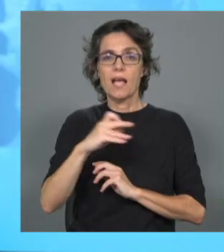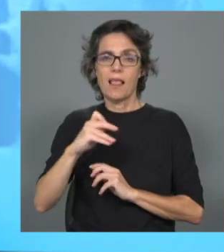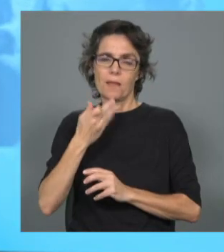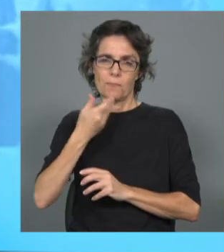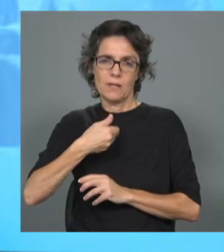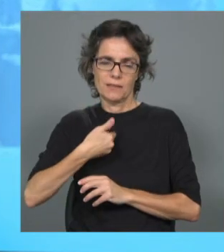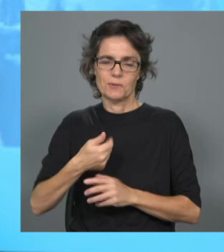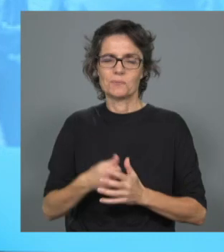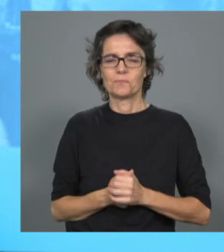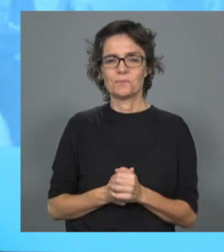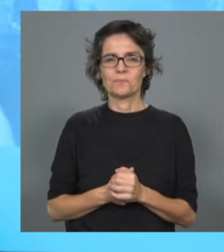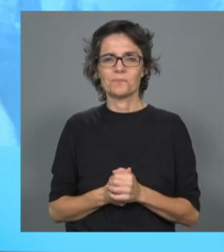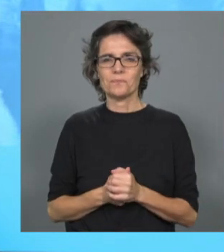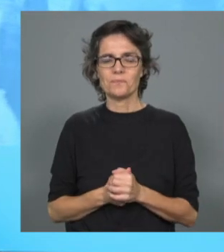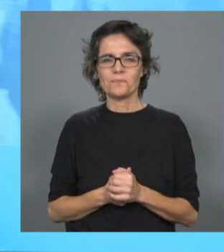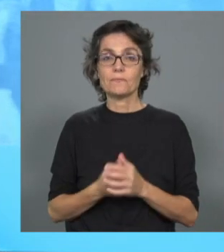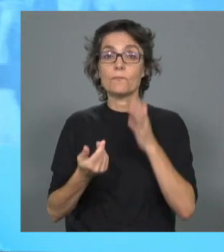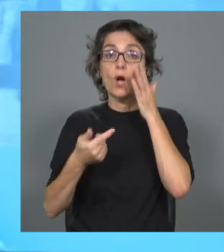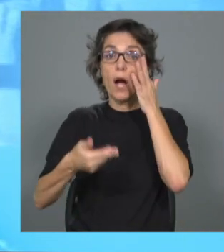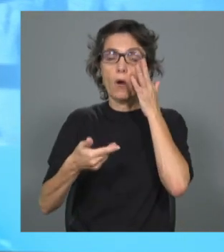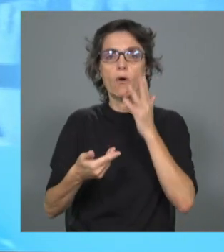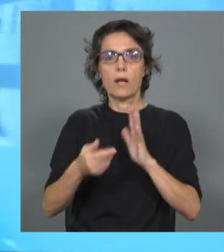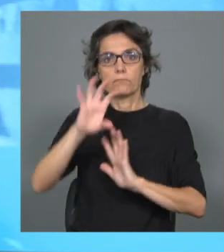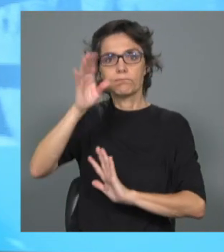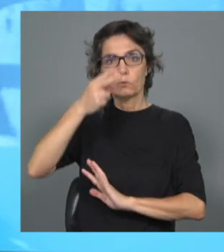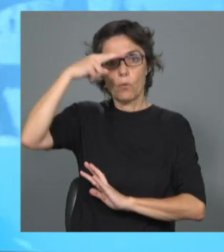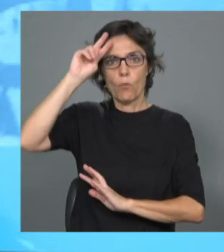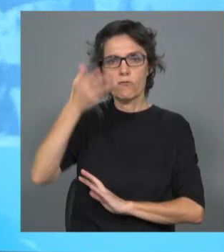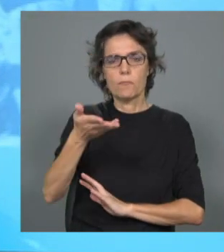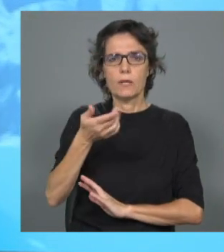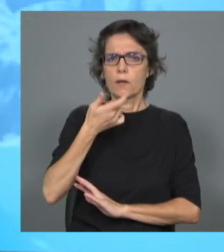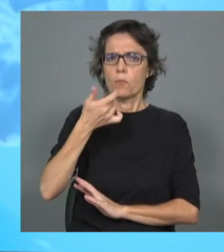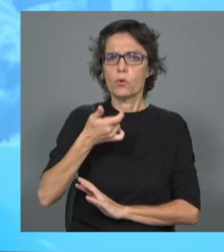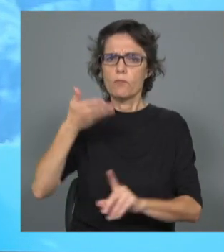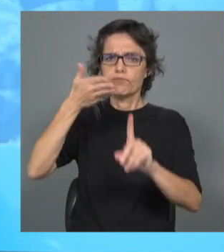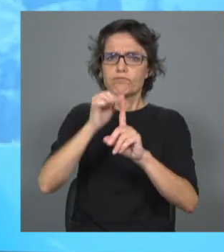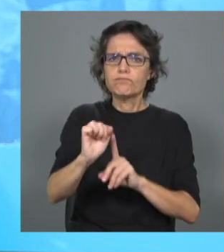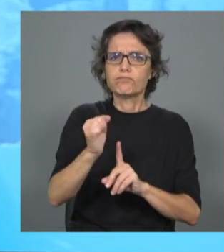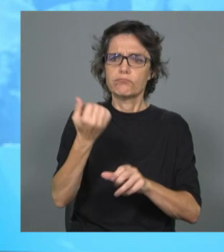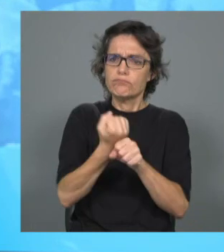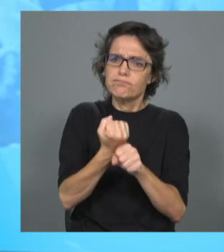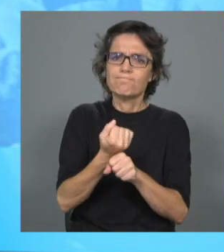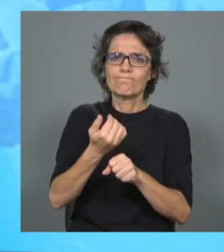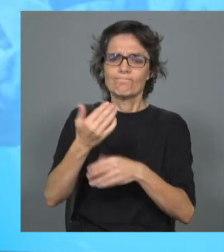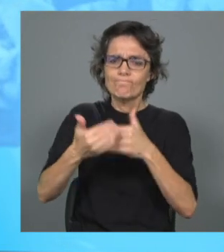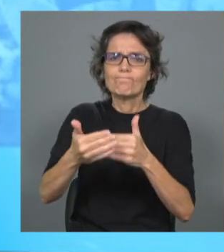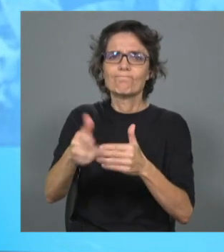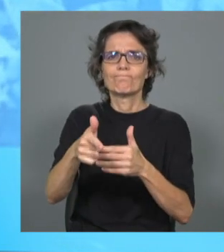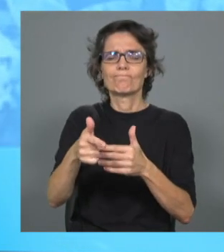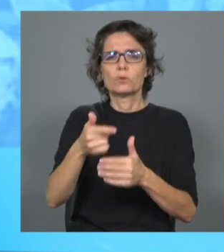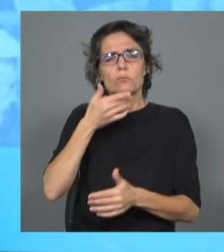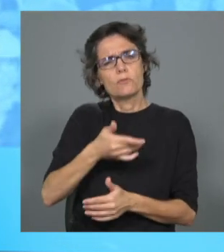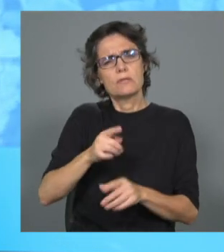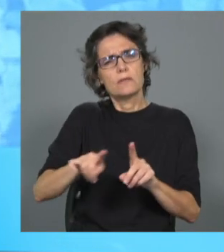em Moçambique. Pergunto-lhe agora, em concreto, na missão e no terreno, é uma experiência muito